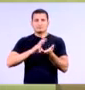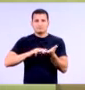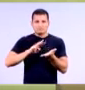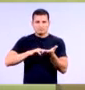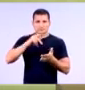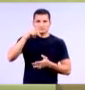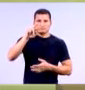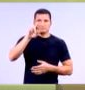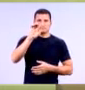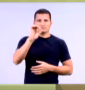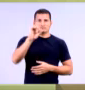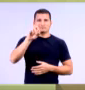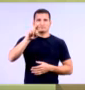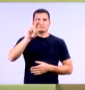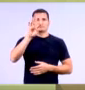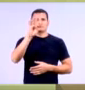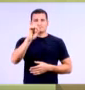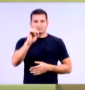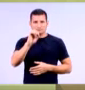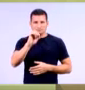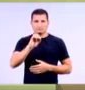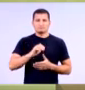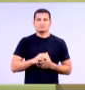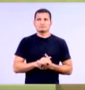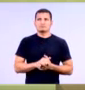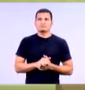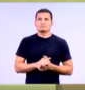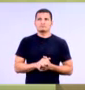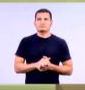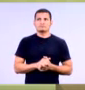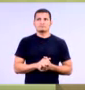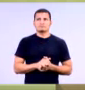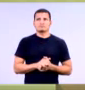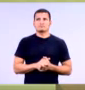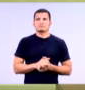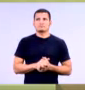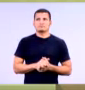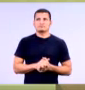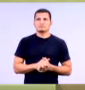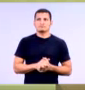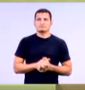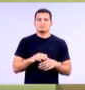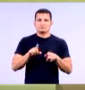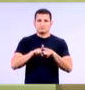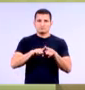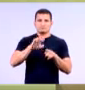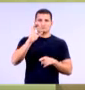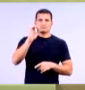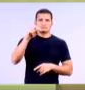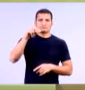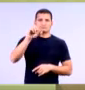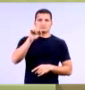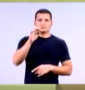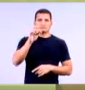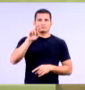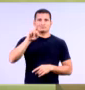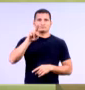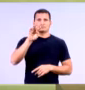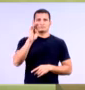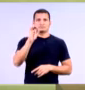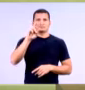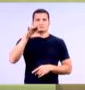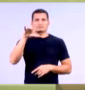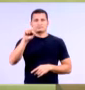caso o exercício é vender para cliente, comprador, fornecedor, e os dois construtores, que a gente aprendeu hoje também, que lembre